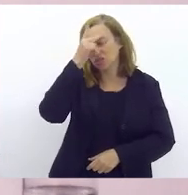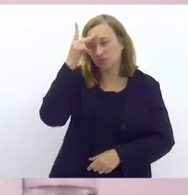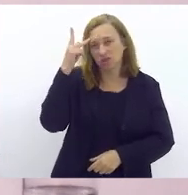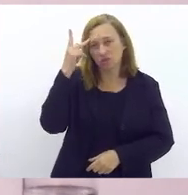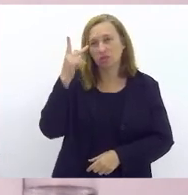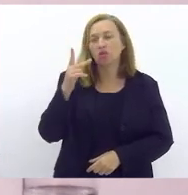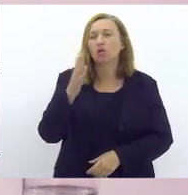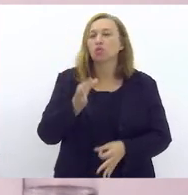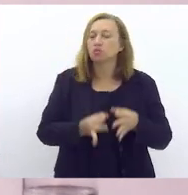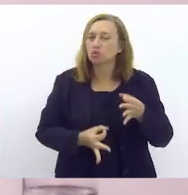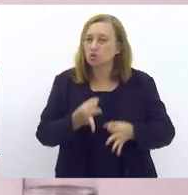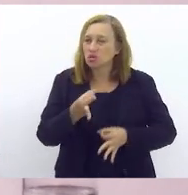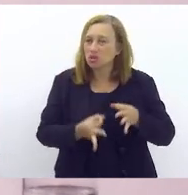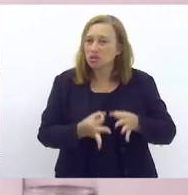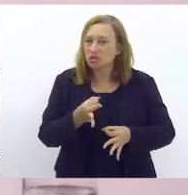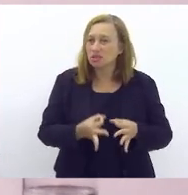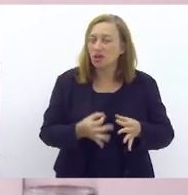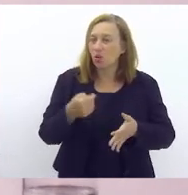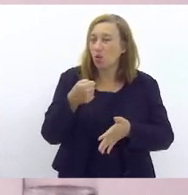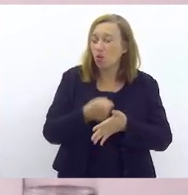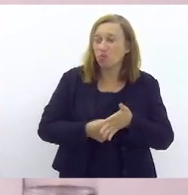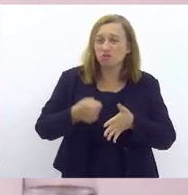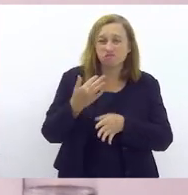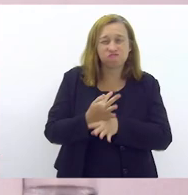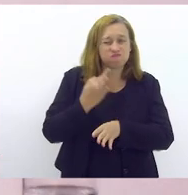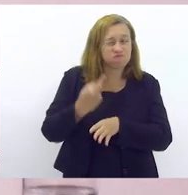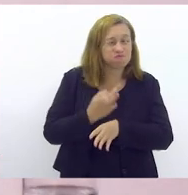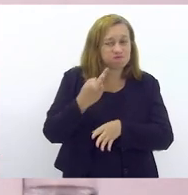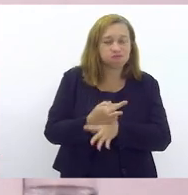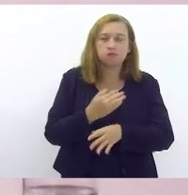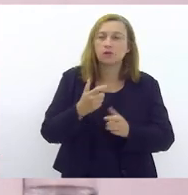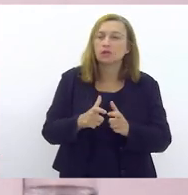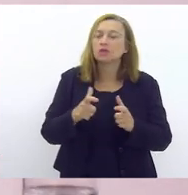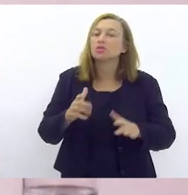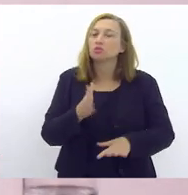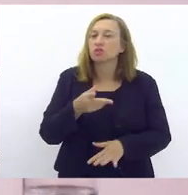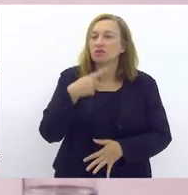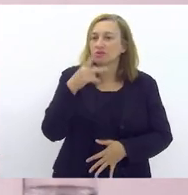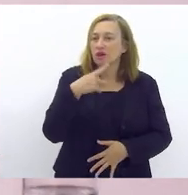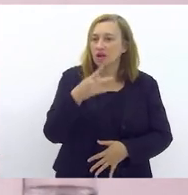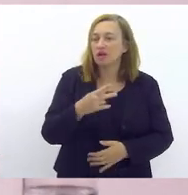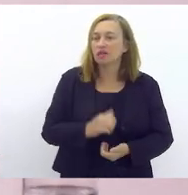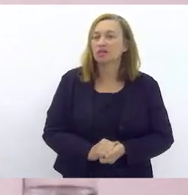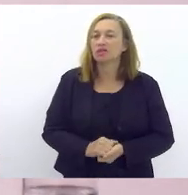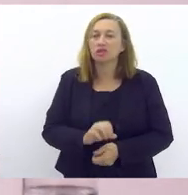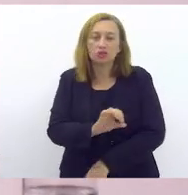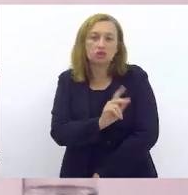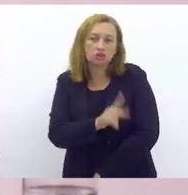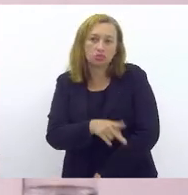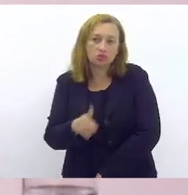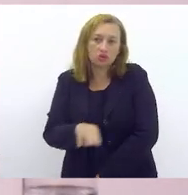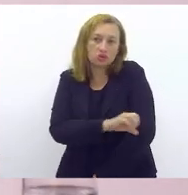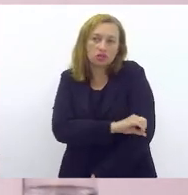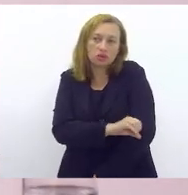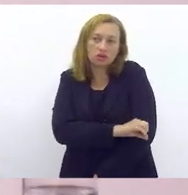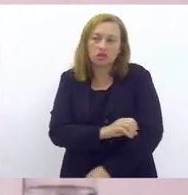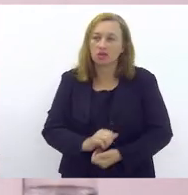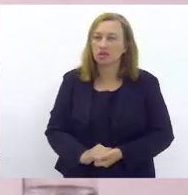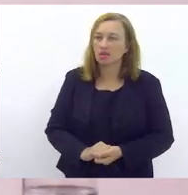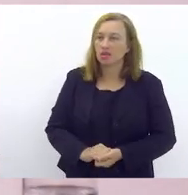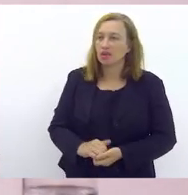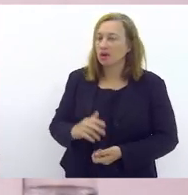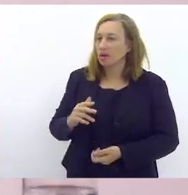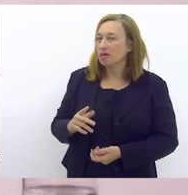do judiciário. Há uma resistência muito grande, como foi dito. As agentes de educação infantil, elas são consideradas